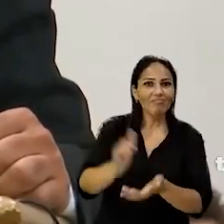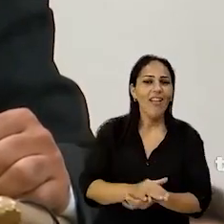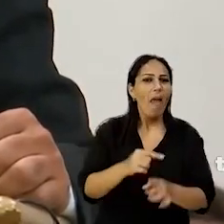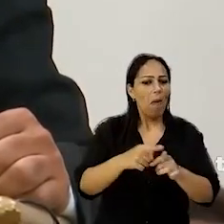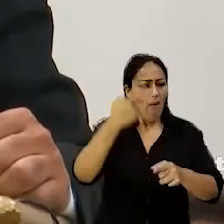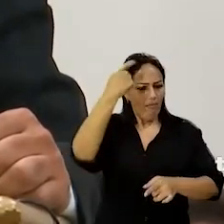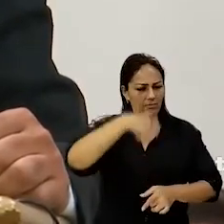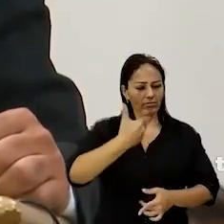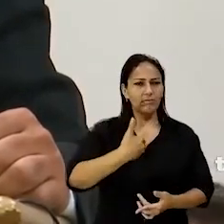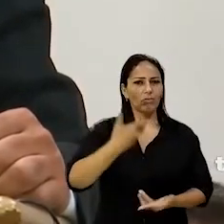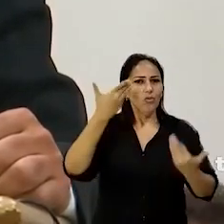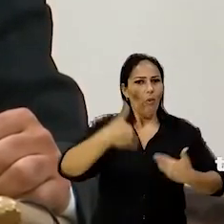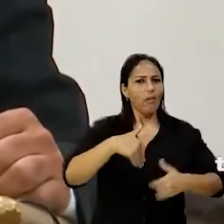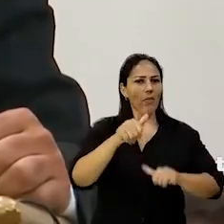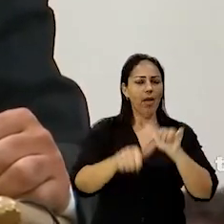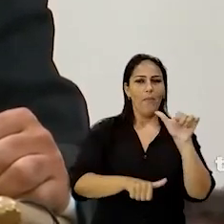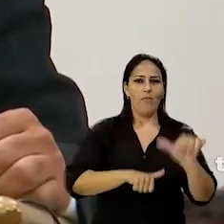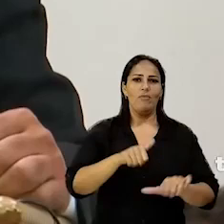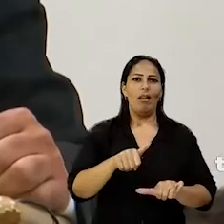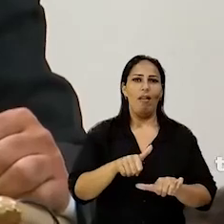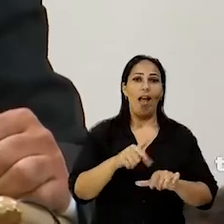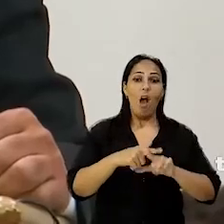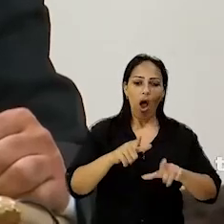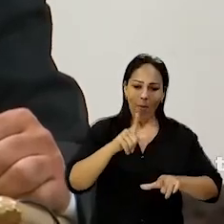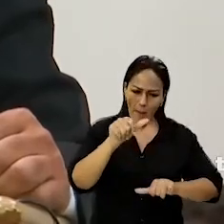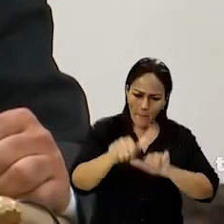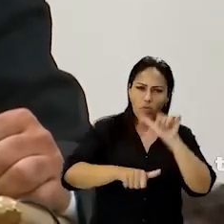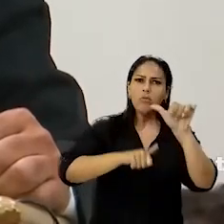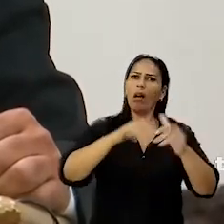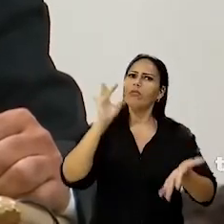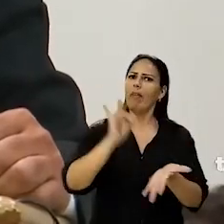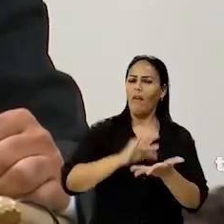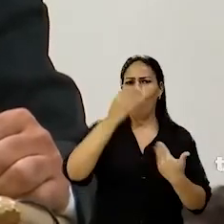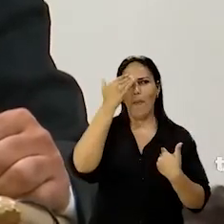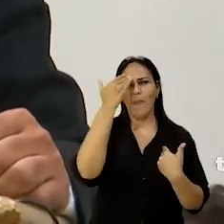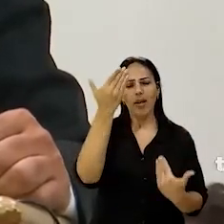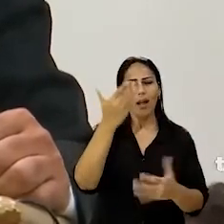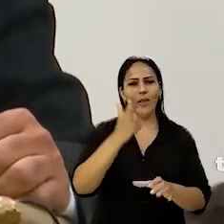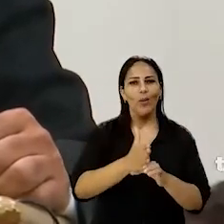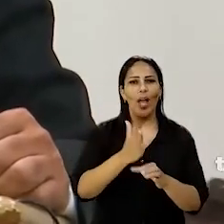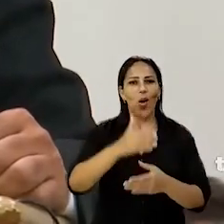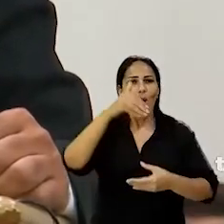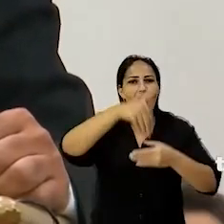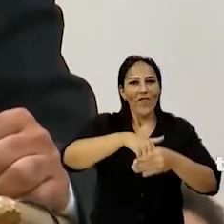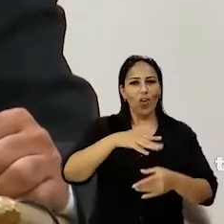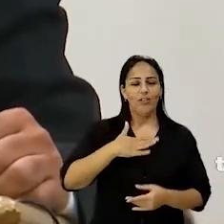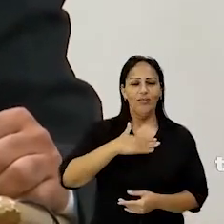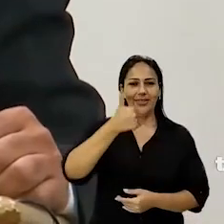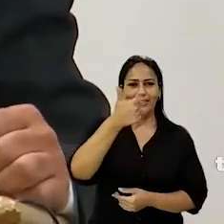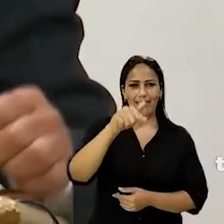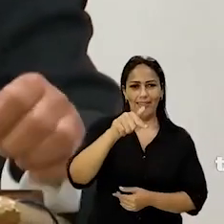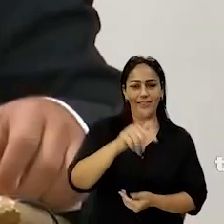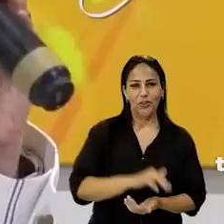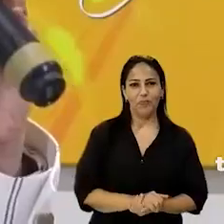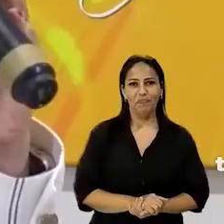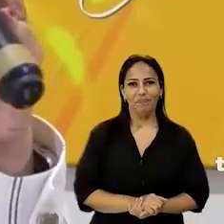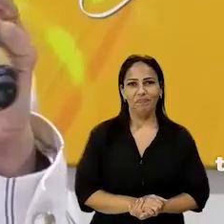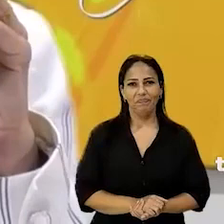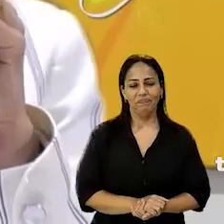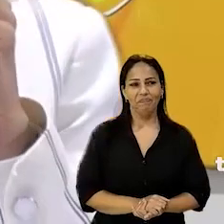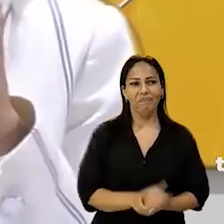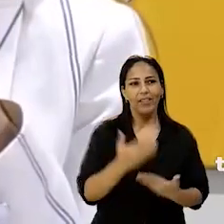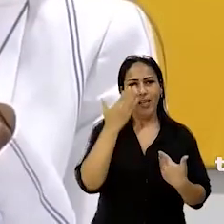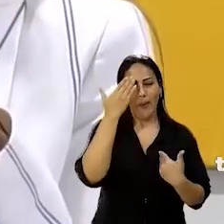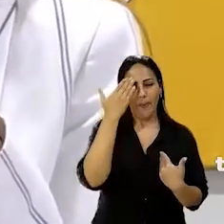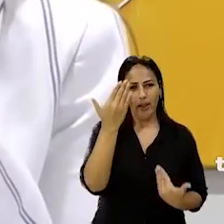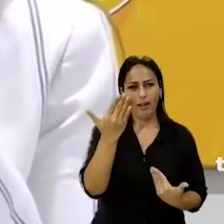eu estou aqui para mudar. Agora, para mudar de verdade. Muito obrigado, Caicó, e voto 17. Obrigada, candidato. Pode